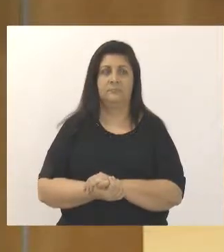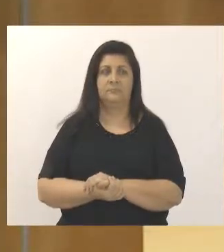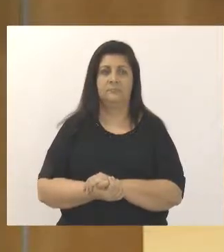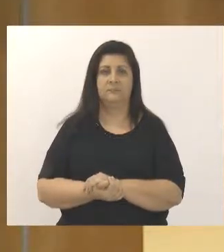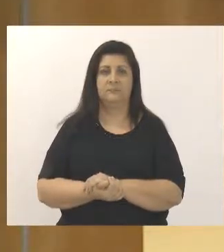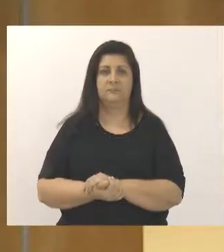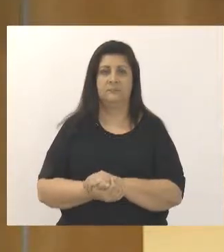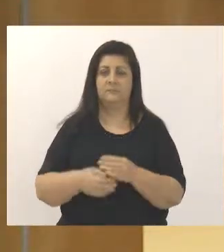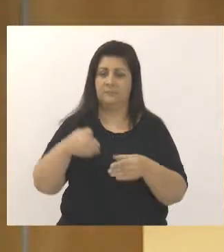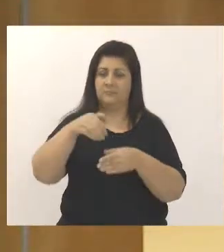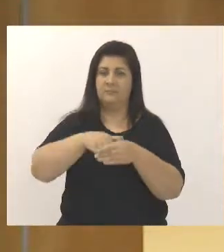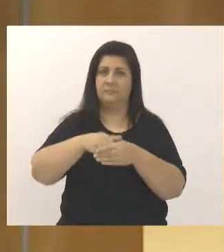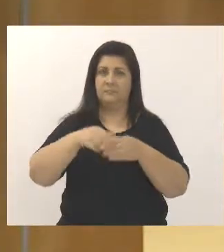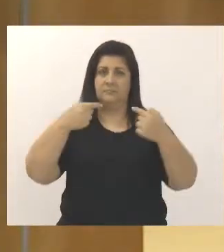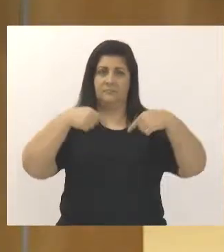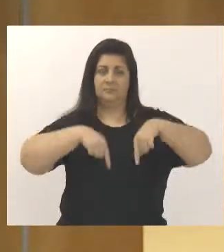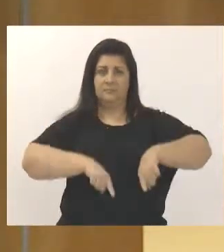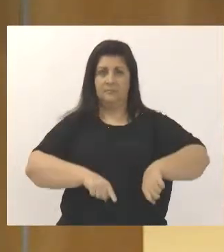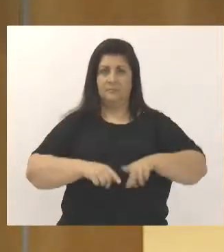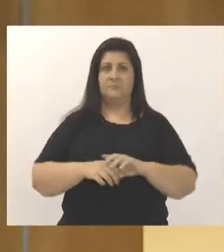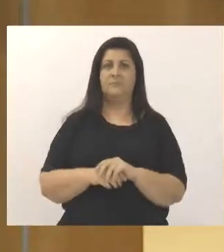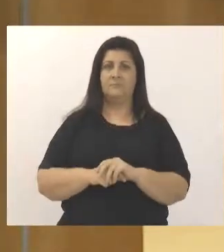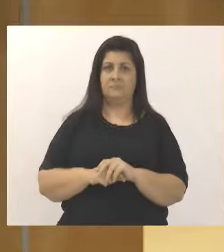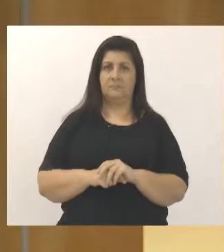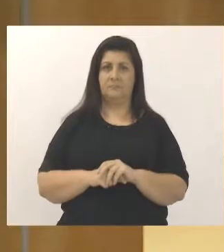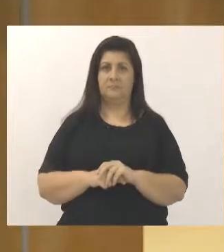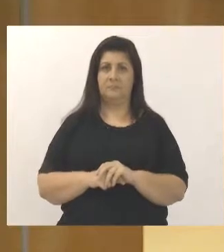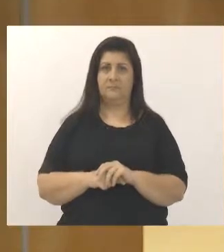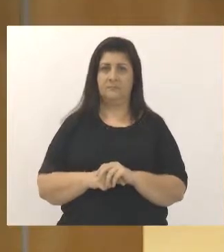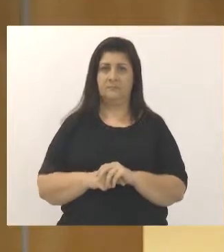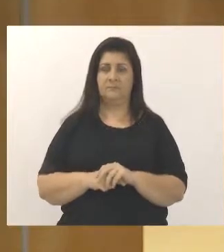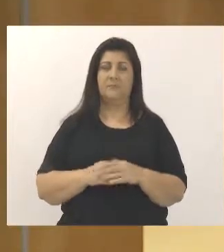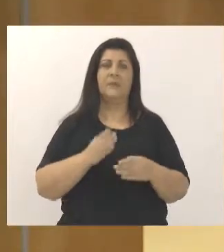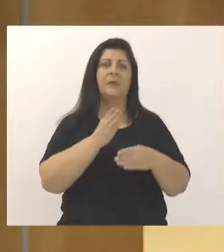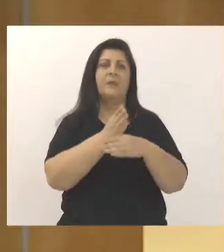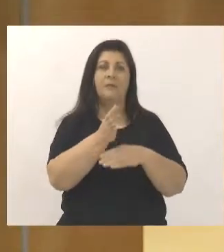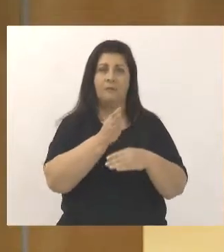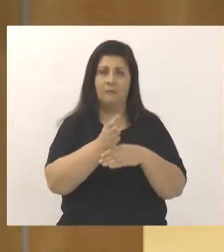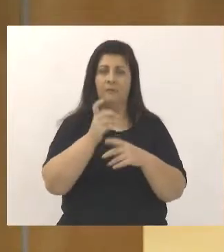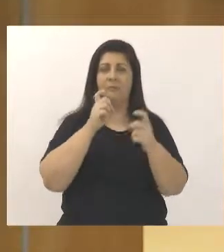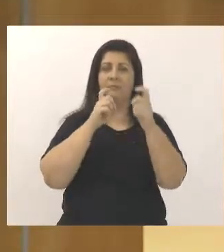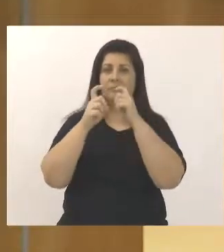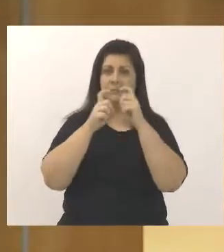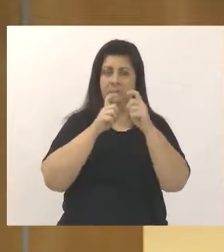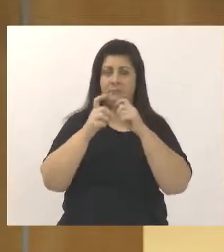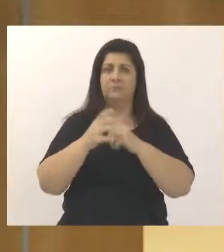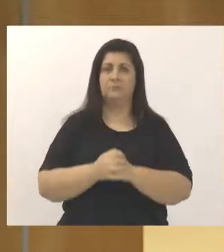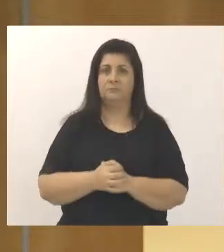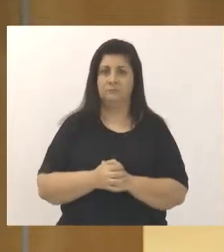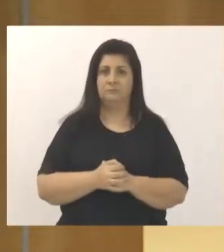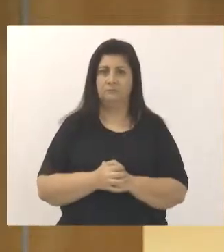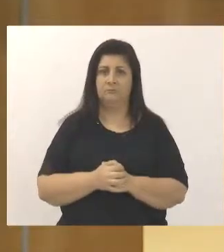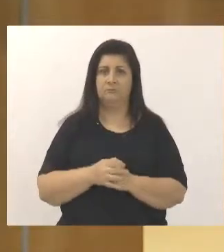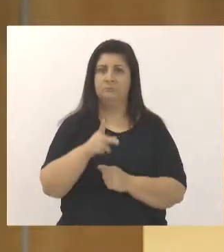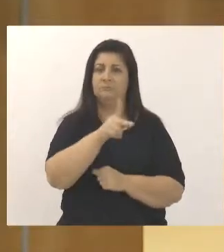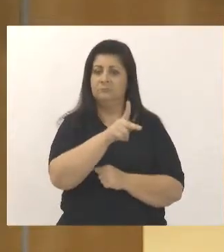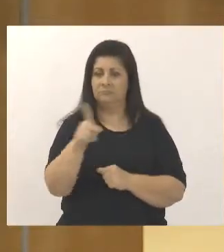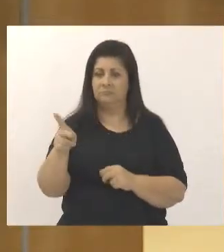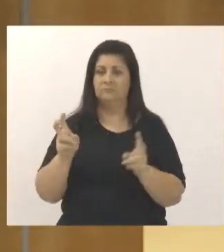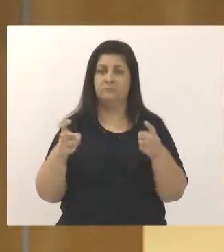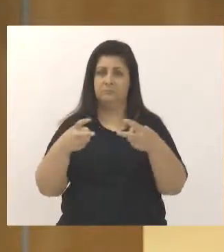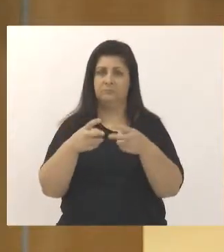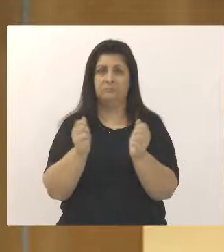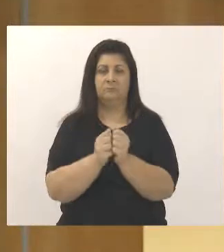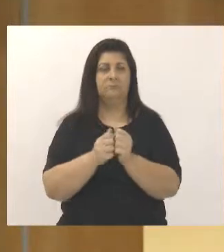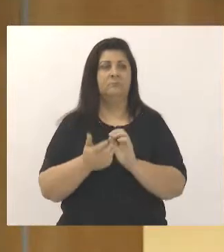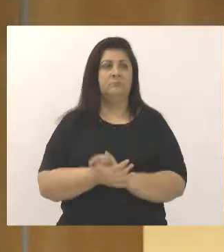votar contra um projeto desse. Eu estive nas reuniões ali com a Lucimar, o presidente da Câmara estava nas reuniões,